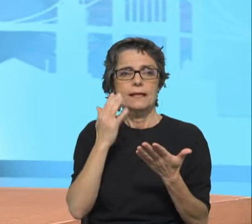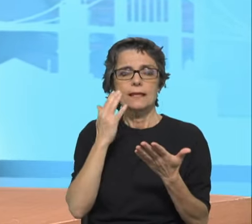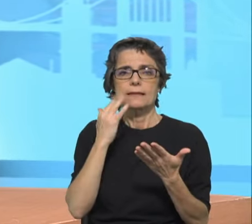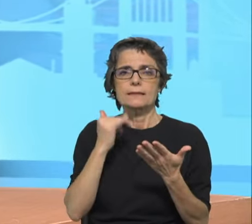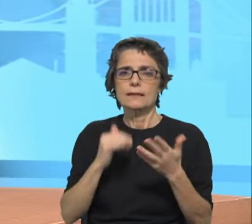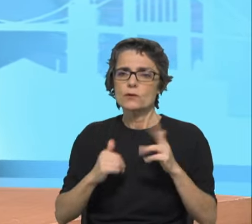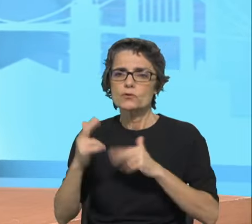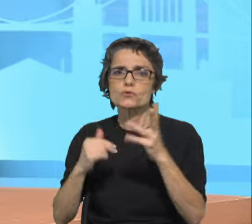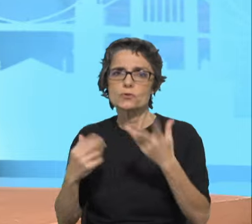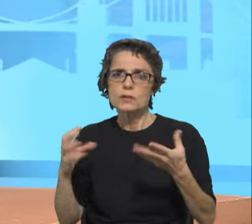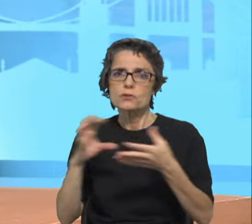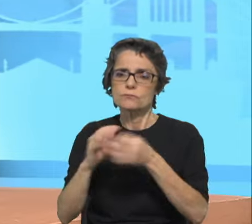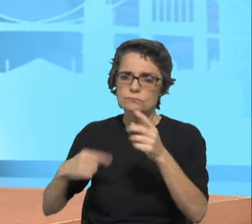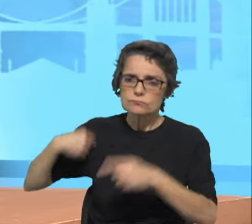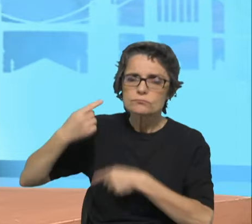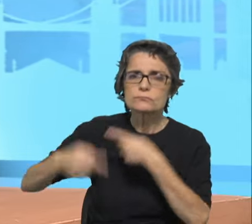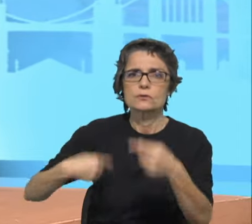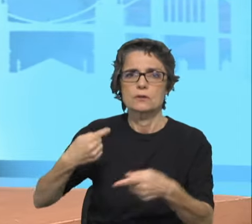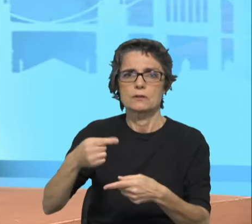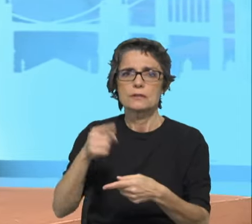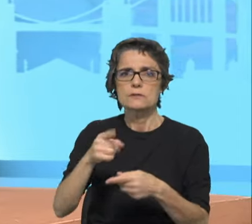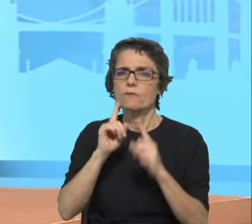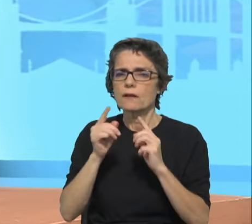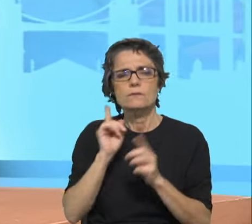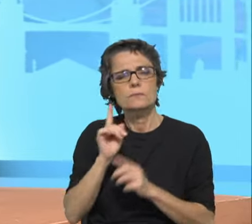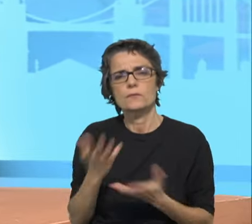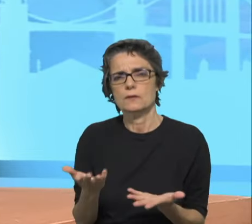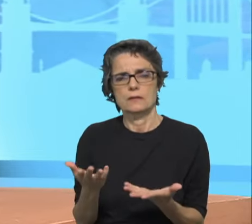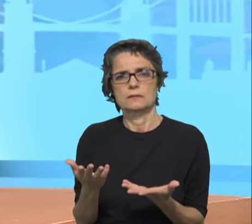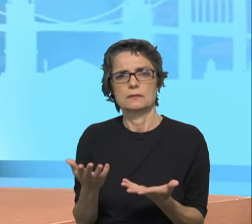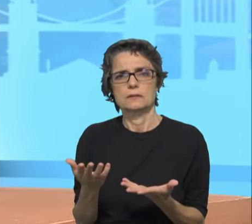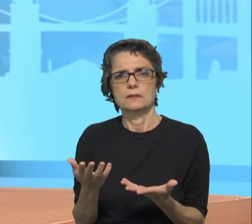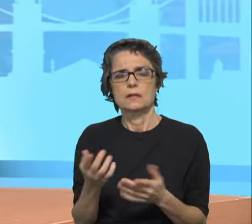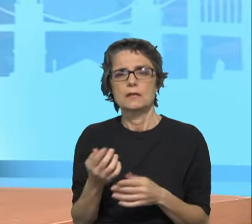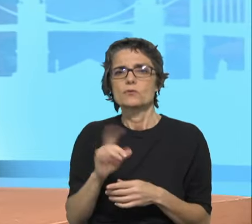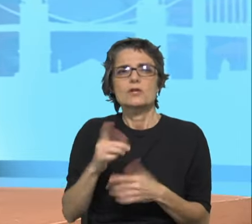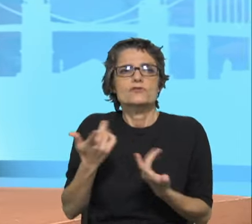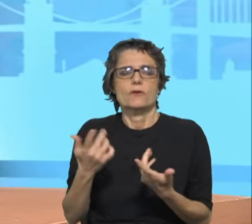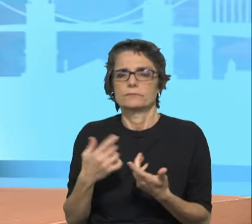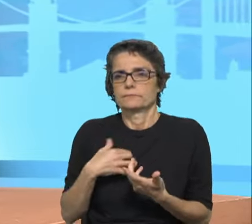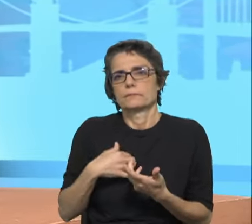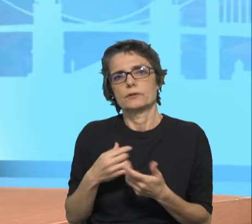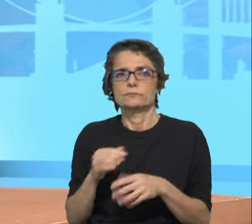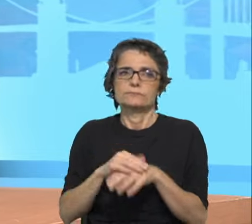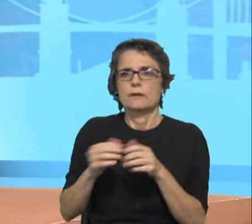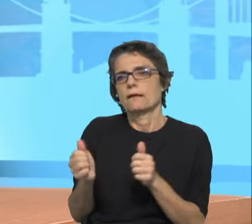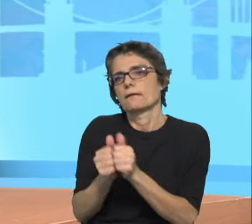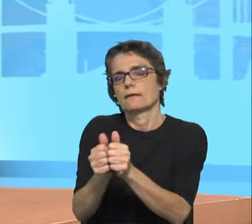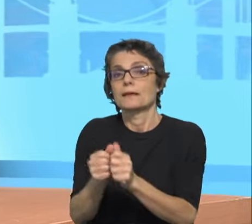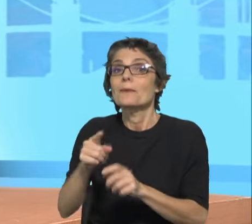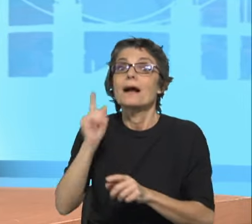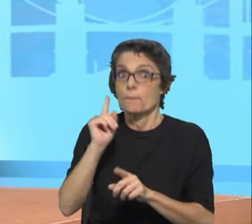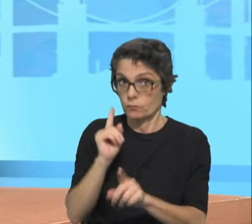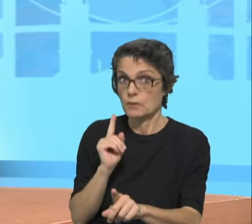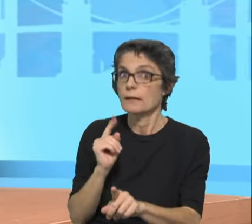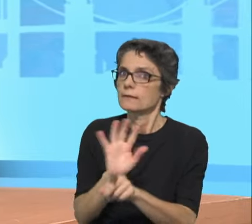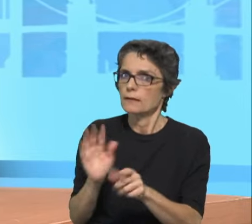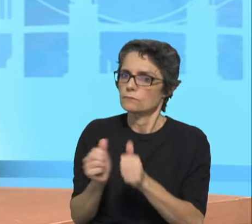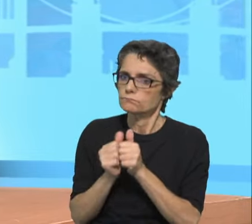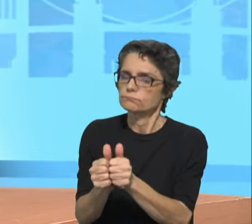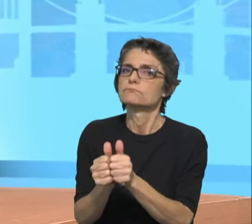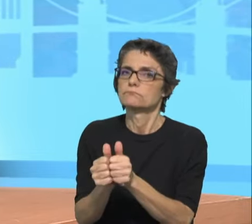constrói a partir de um verdadeiro diálogo intergeracional, e não é só o diálogo de fazer companhia, e é tão importante fazer companhia, estar ao lado,